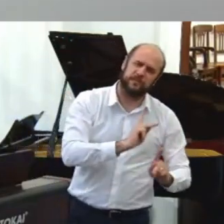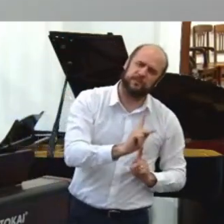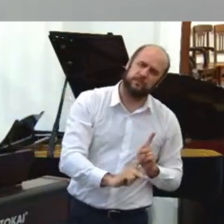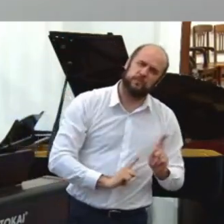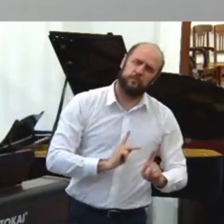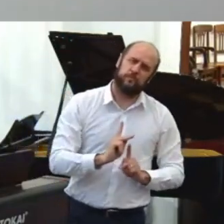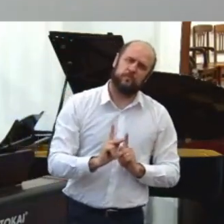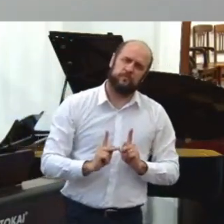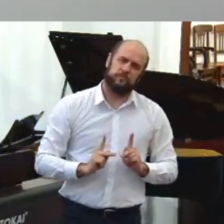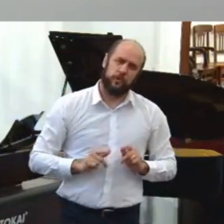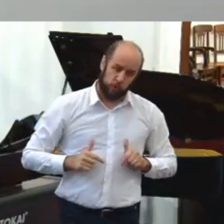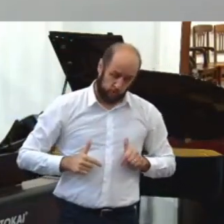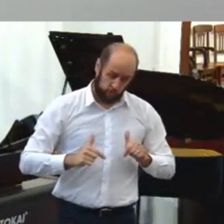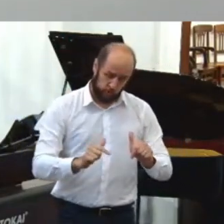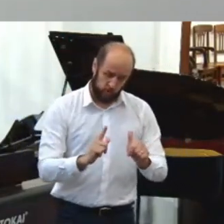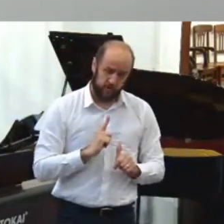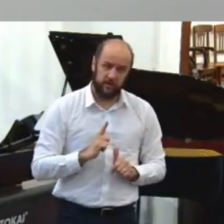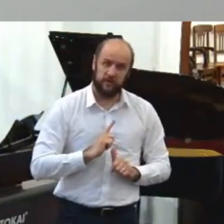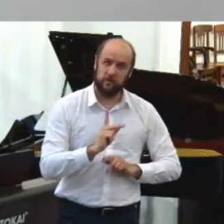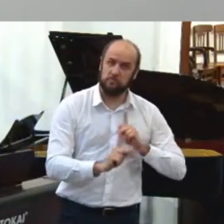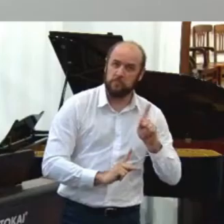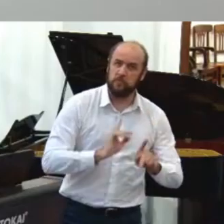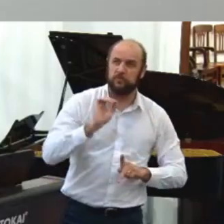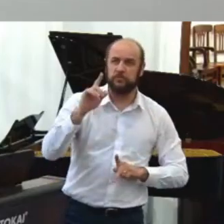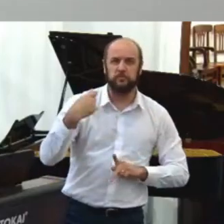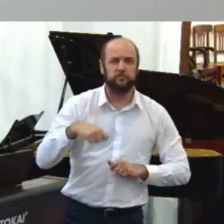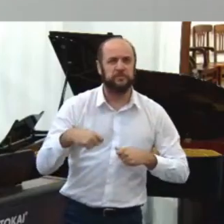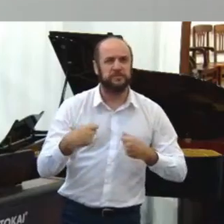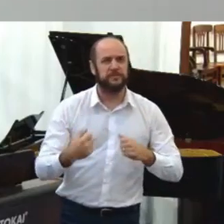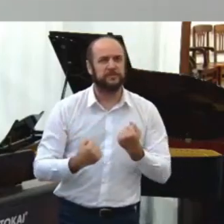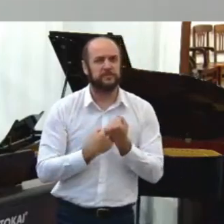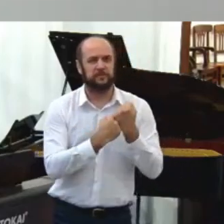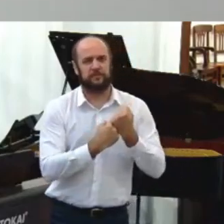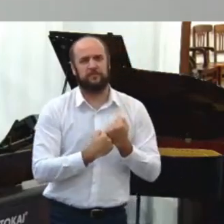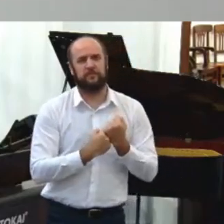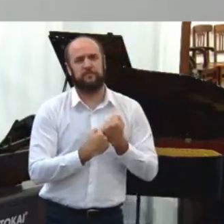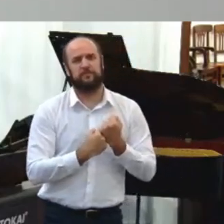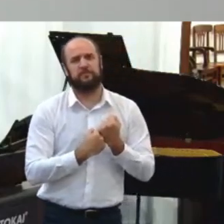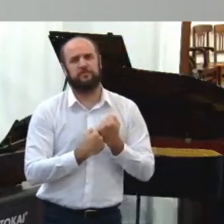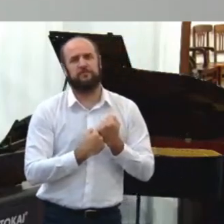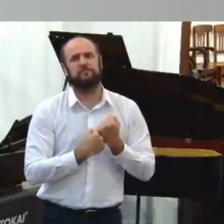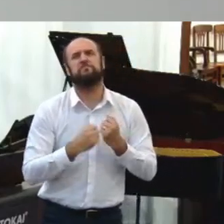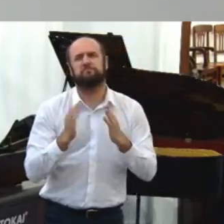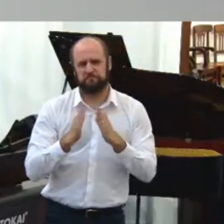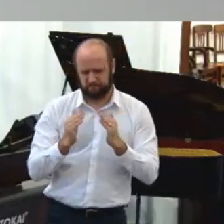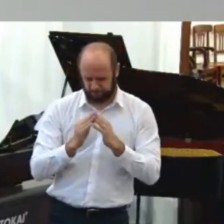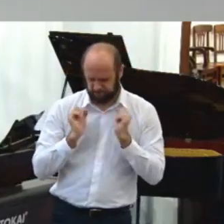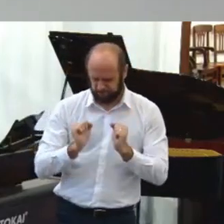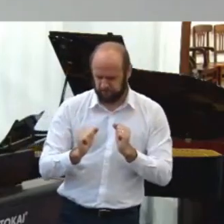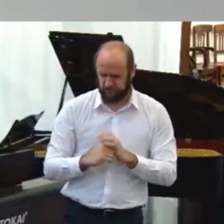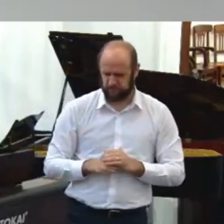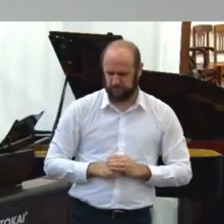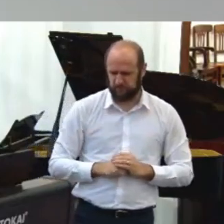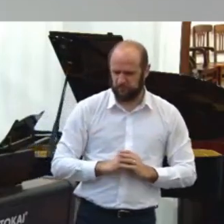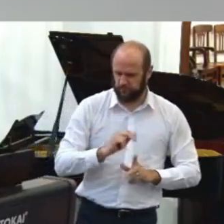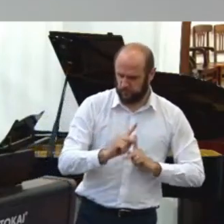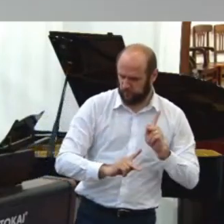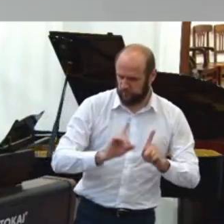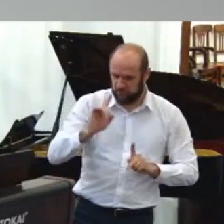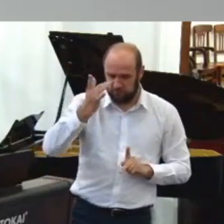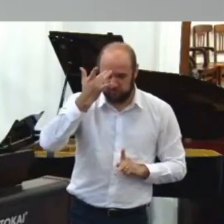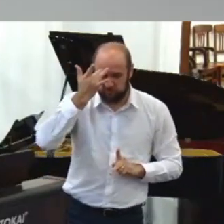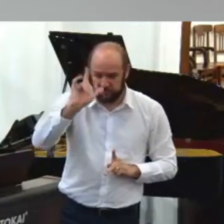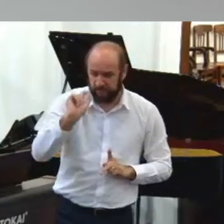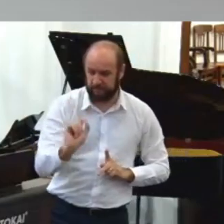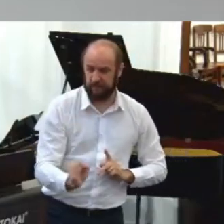suas lutas. Quando o povo de Deus precisa de socorro, tem a quem pedir. Quando o povo de Deus não sabe